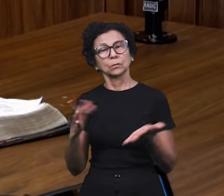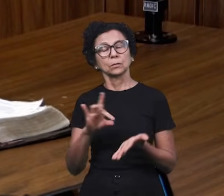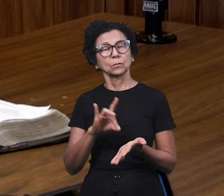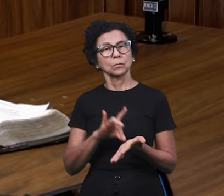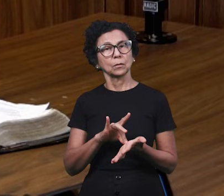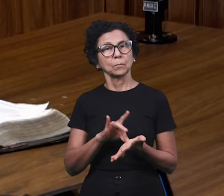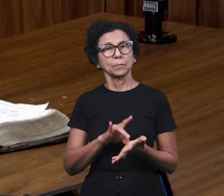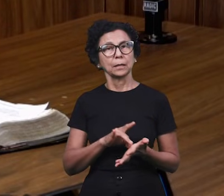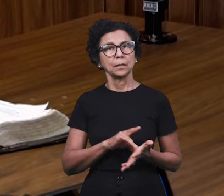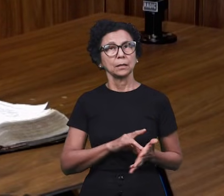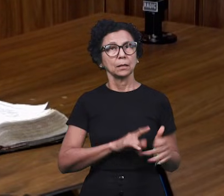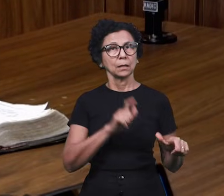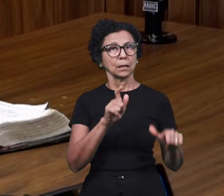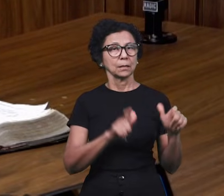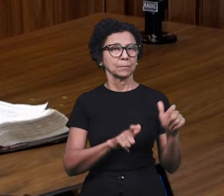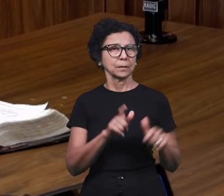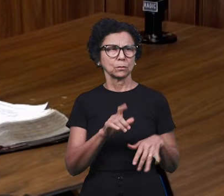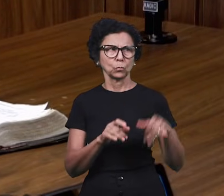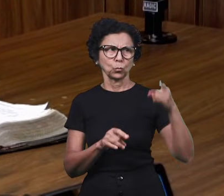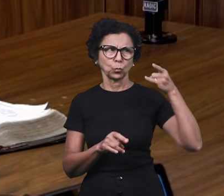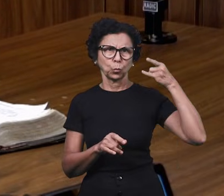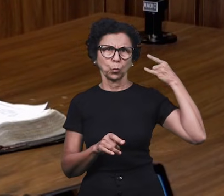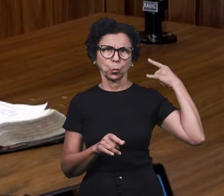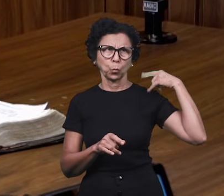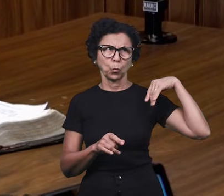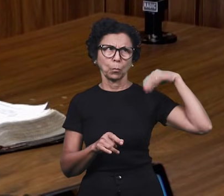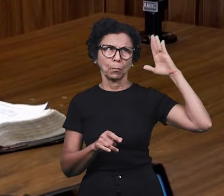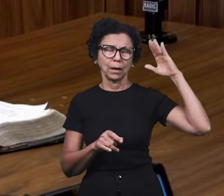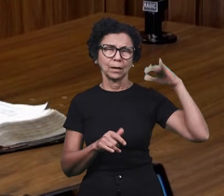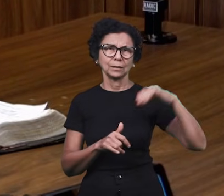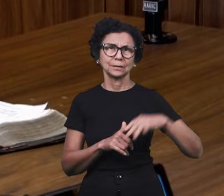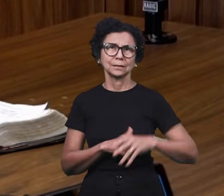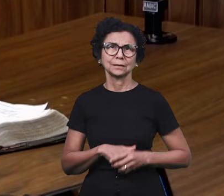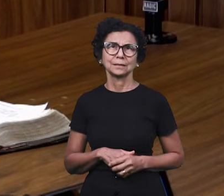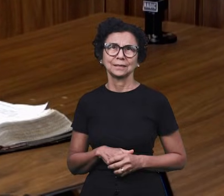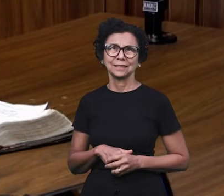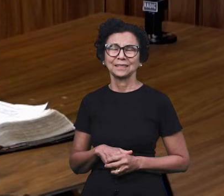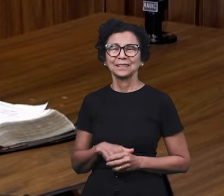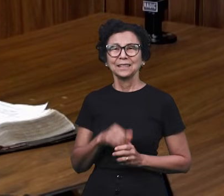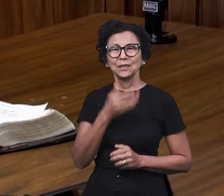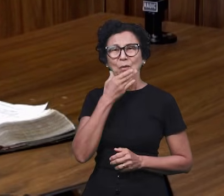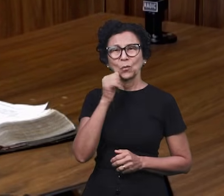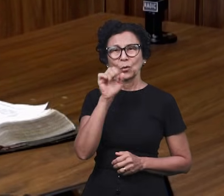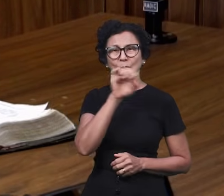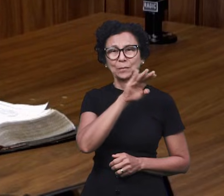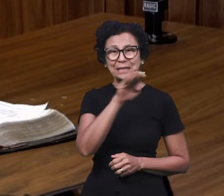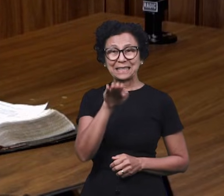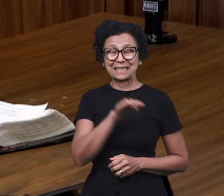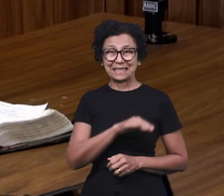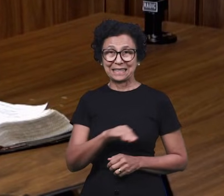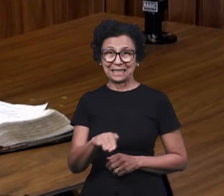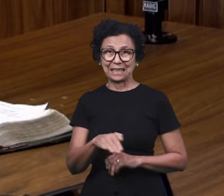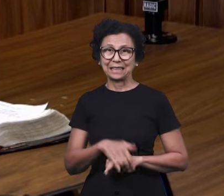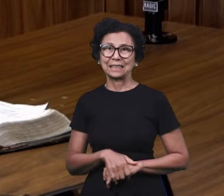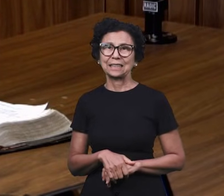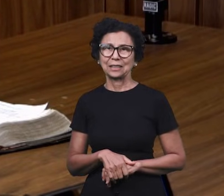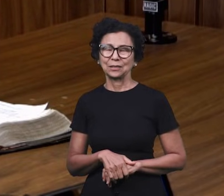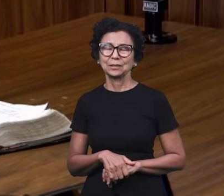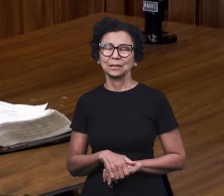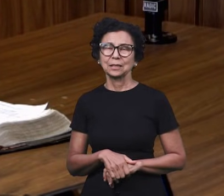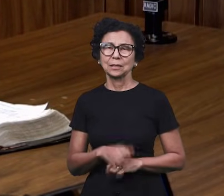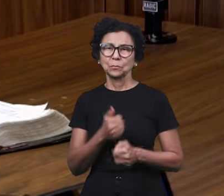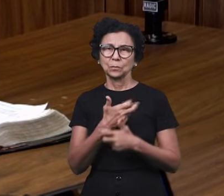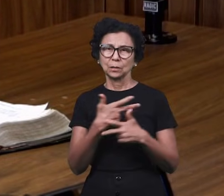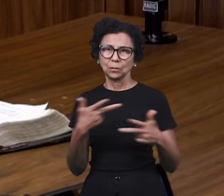cada vez mais as pessoas estão muito materialistas, né? Eu li aqui sobre Zaqueu, né, tinha muita coisa pra gente falar sobre Zaqueu aqui, o tempo até tá exíguo